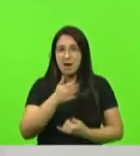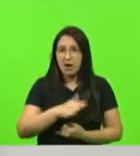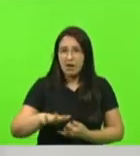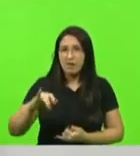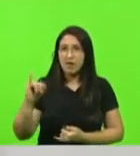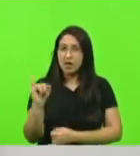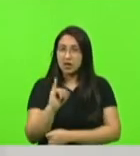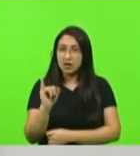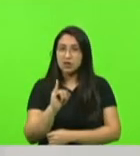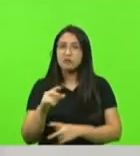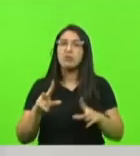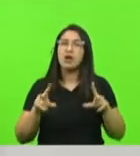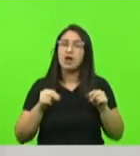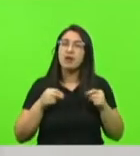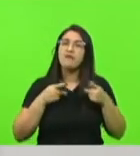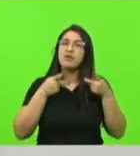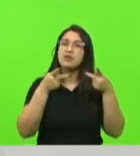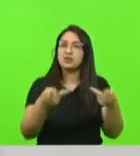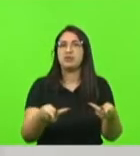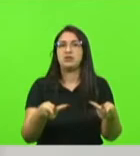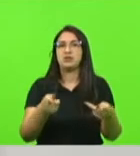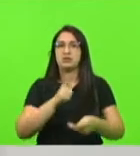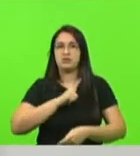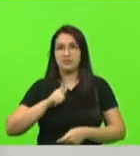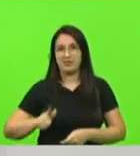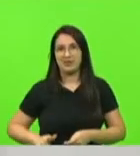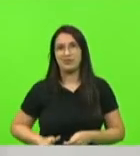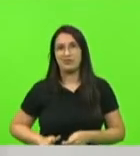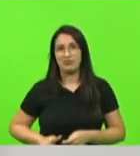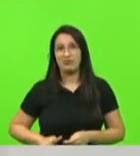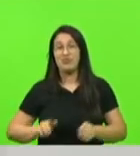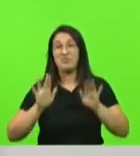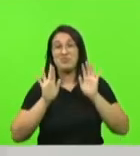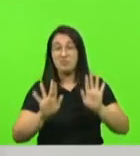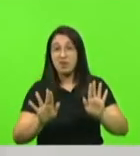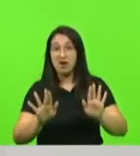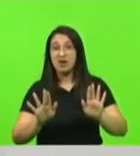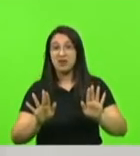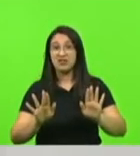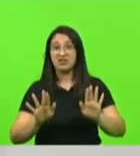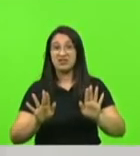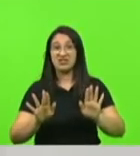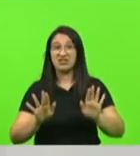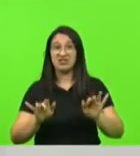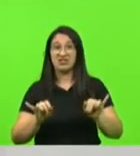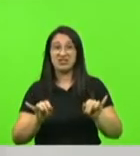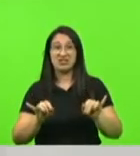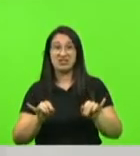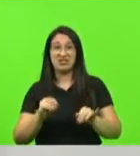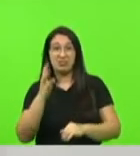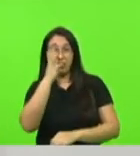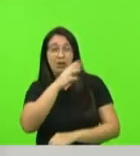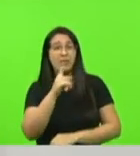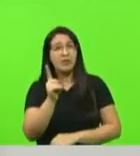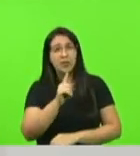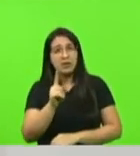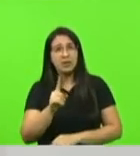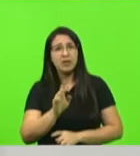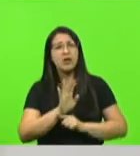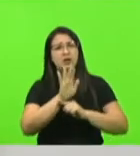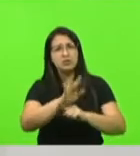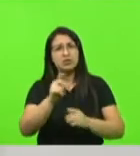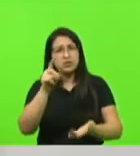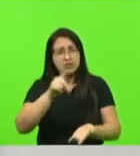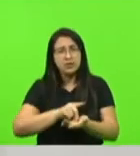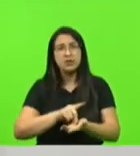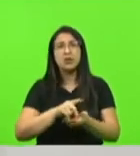uma visita do governador do estado, mas uma visita de resultado, de realizações, que